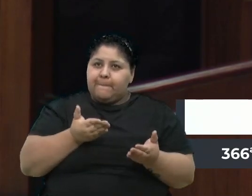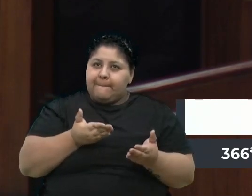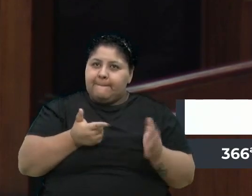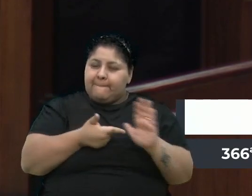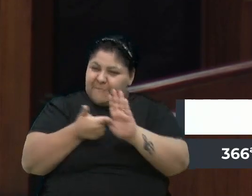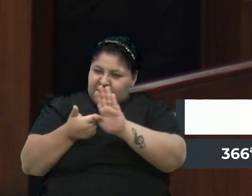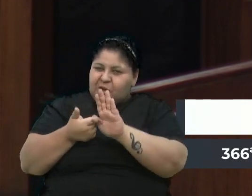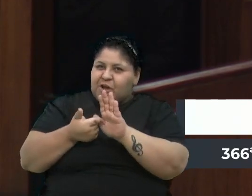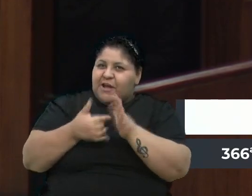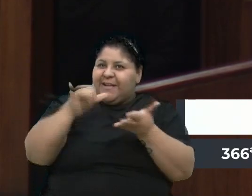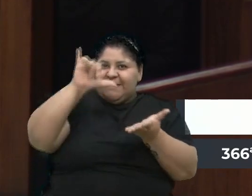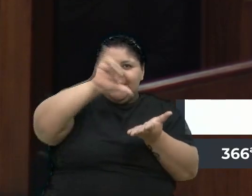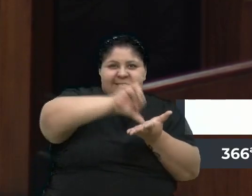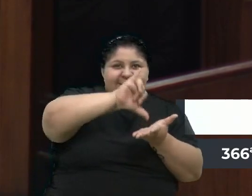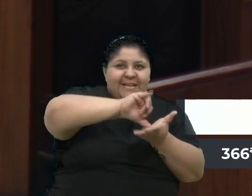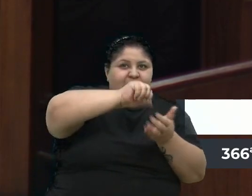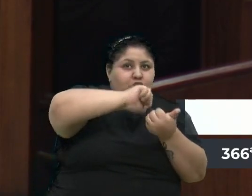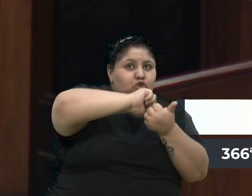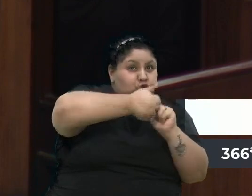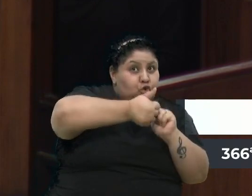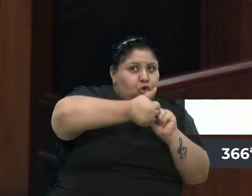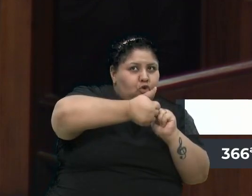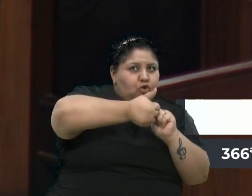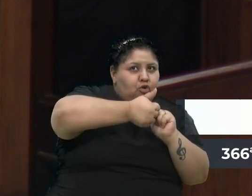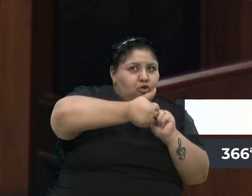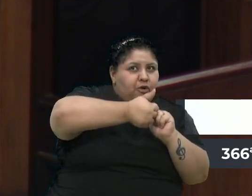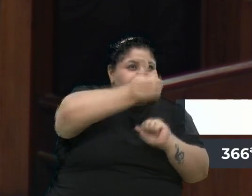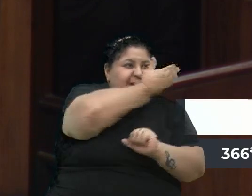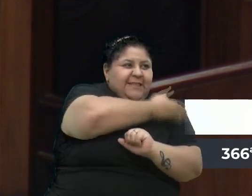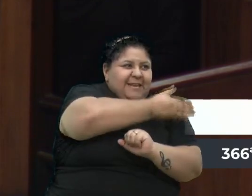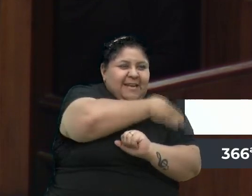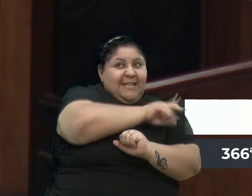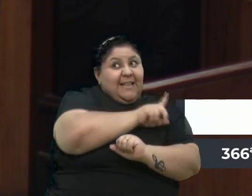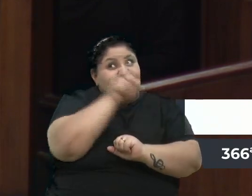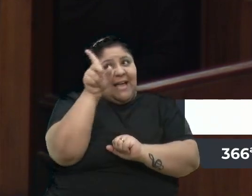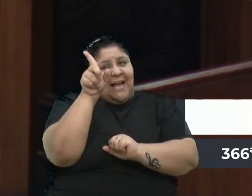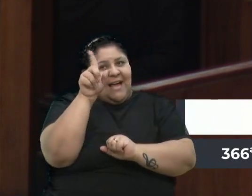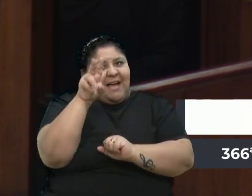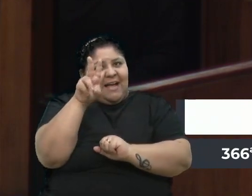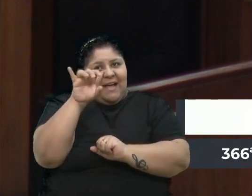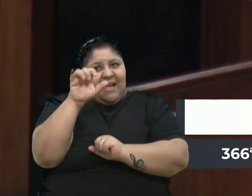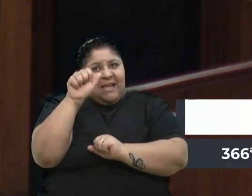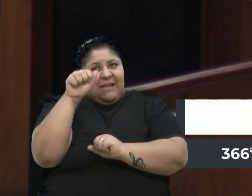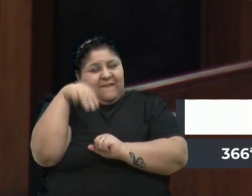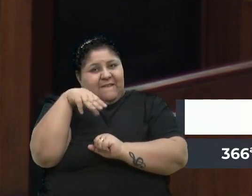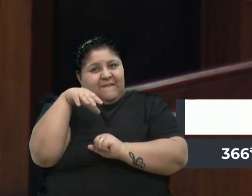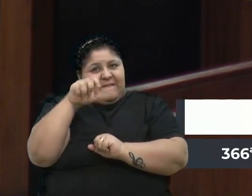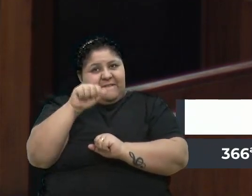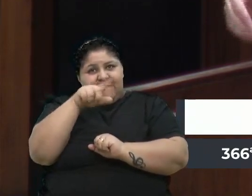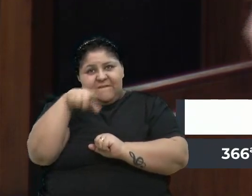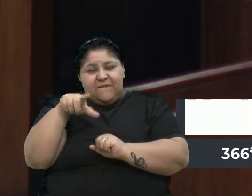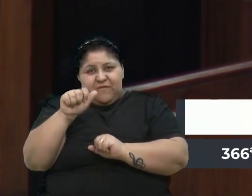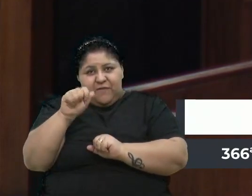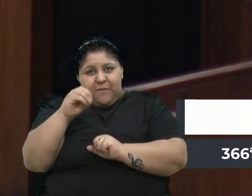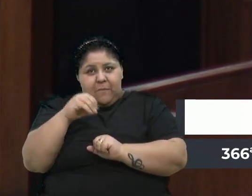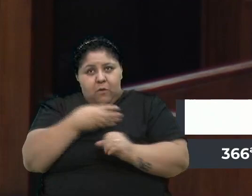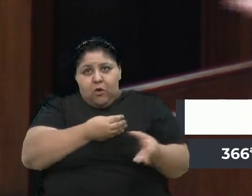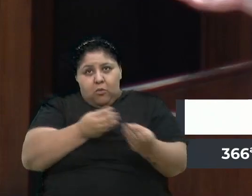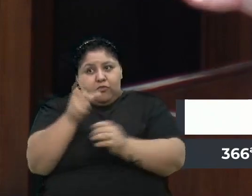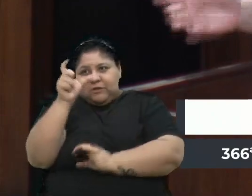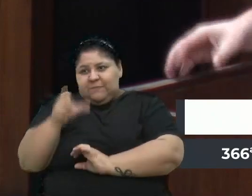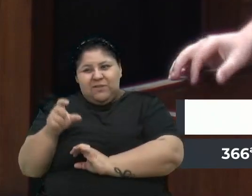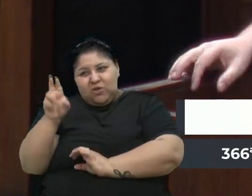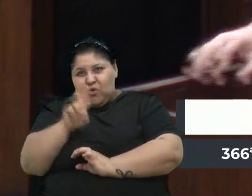centro para a seleção brasileira quando joga aqui, treina lá. Os clubes da capital muitas vezes fazem sua pré-temporada lá. Muita gente se utiliza e hoje virou um